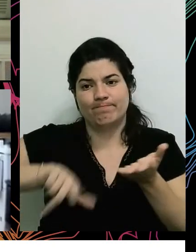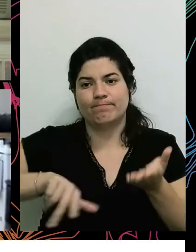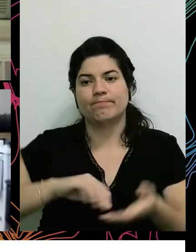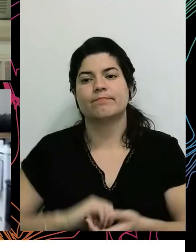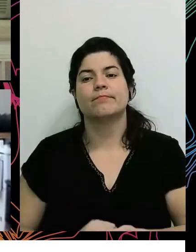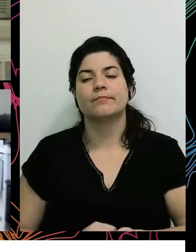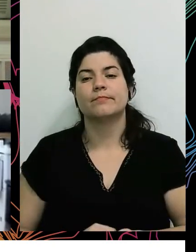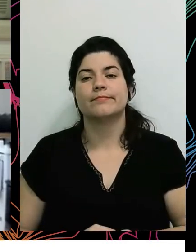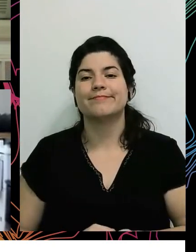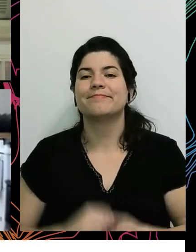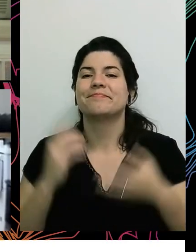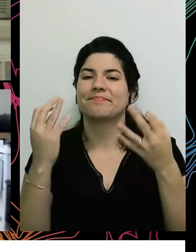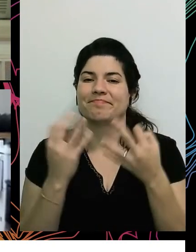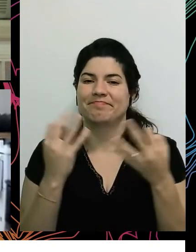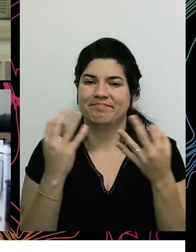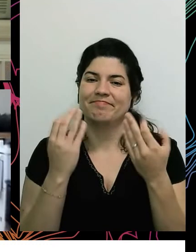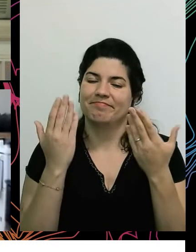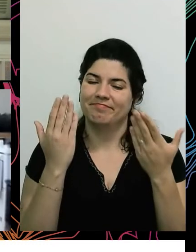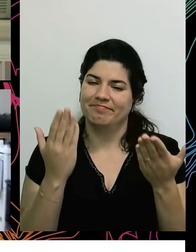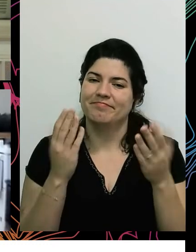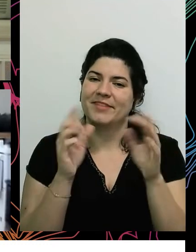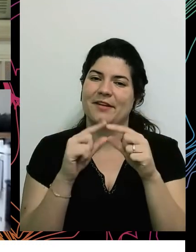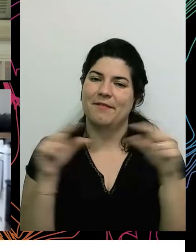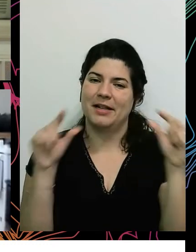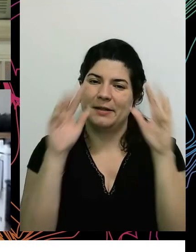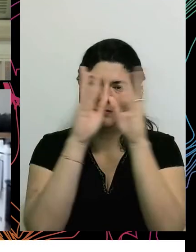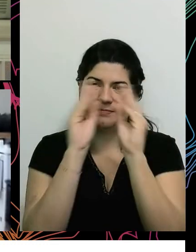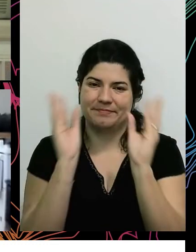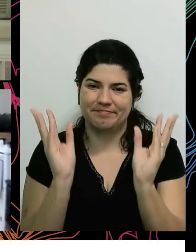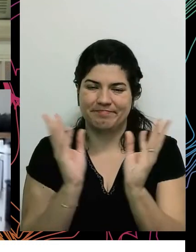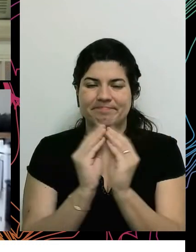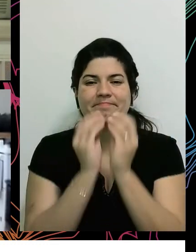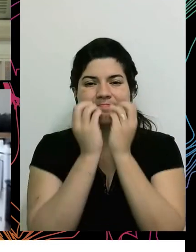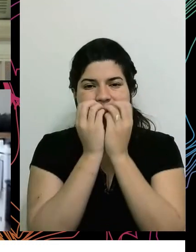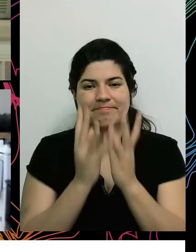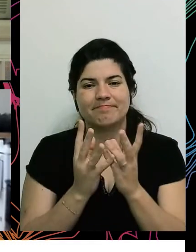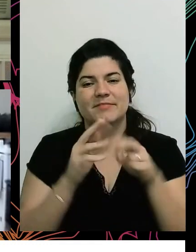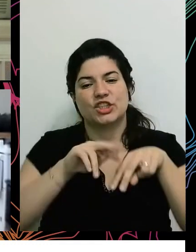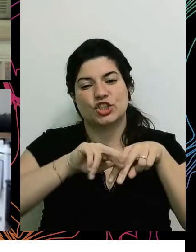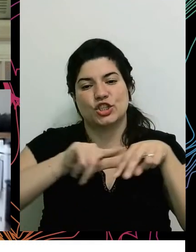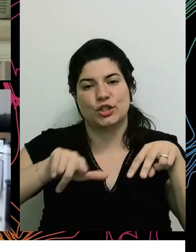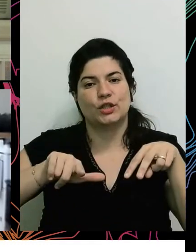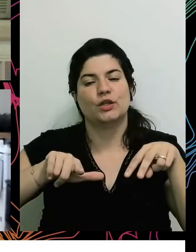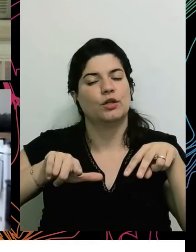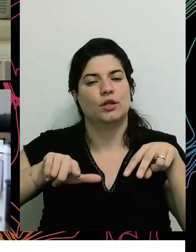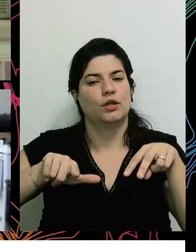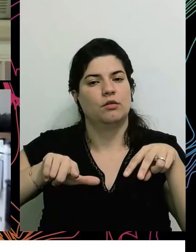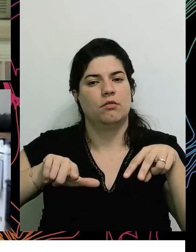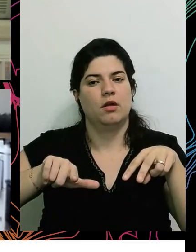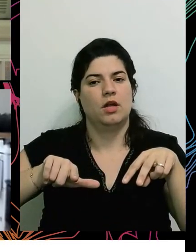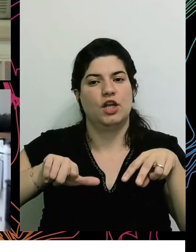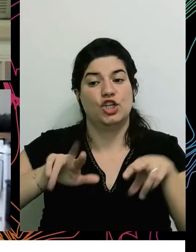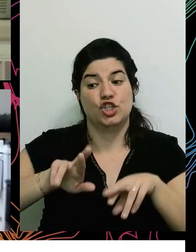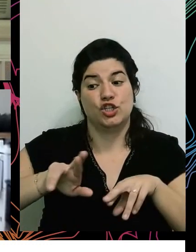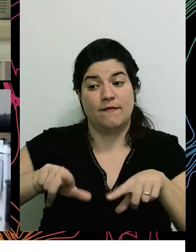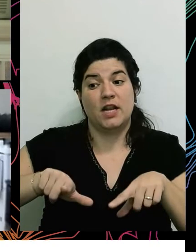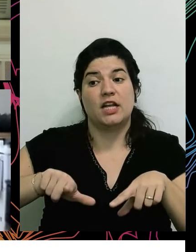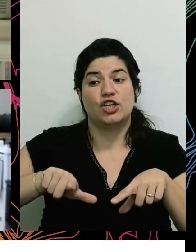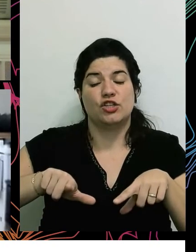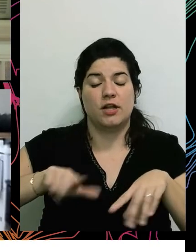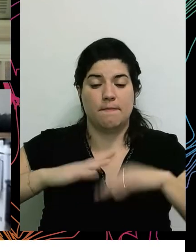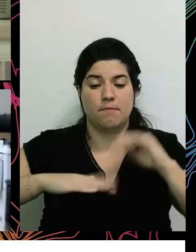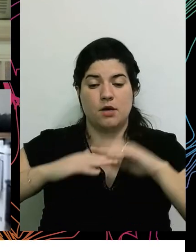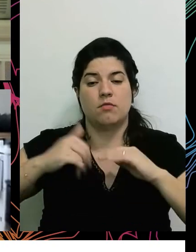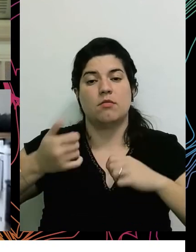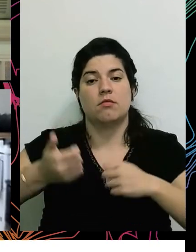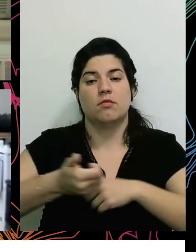Perfeito, Carla, acho que essa frase resume bem, né? Gênero não tem nada a ver com capacidade profissional, isso diz bastante coisa aí sobre a